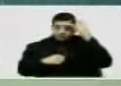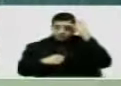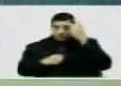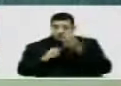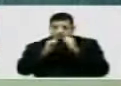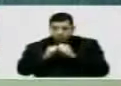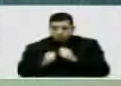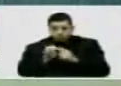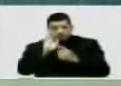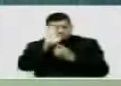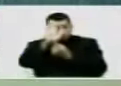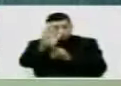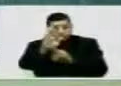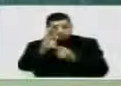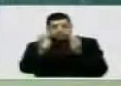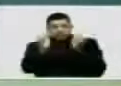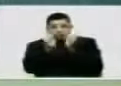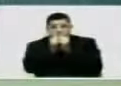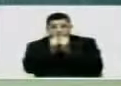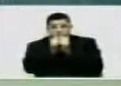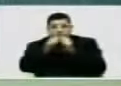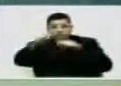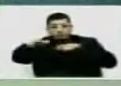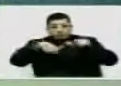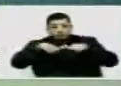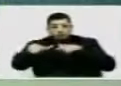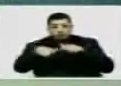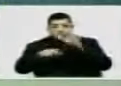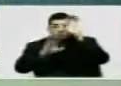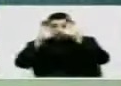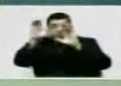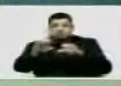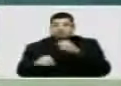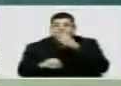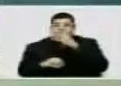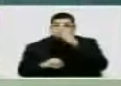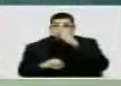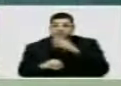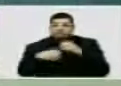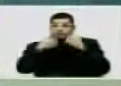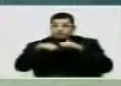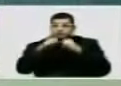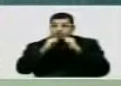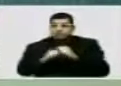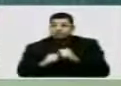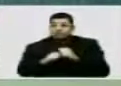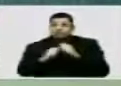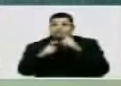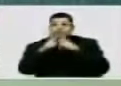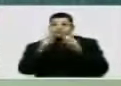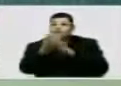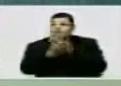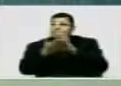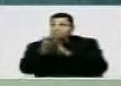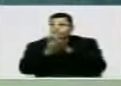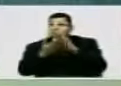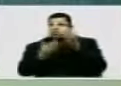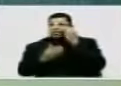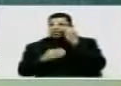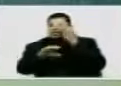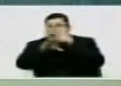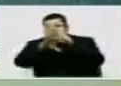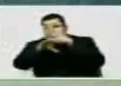Gestos que demonstrem unidade e compromisso com o modelo. que podem não resolver nada do ponto de